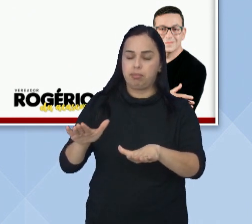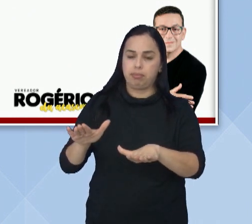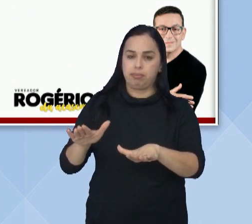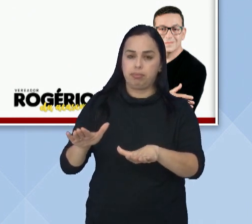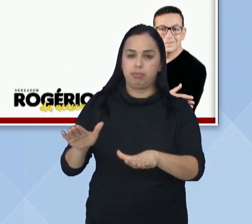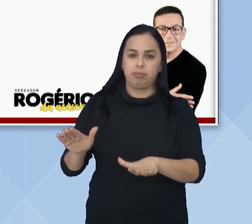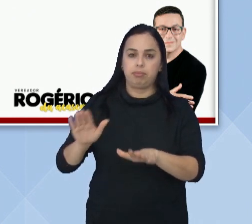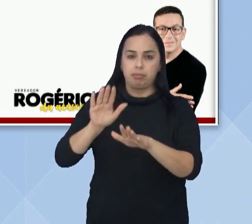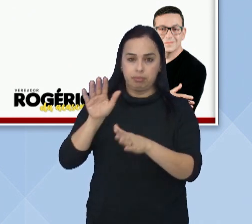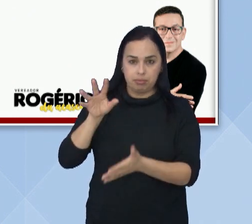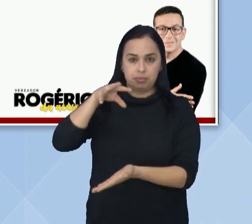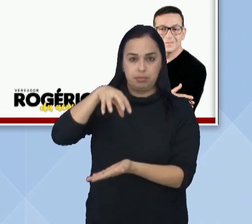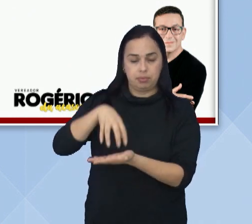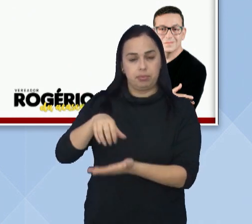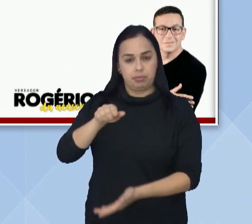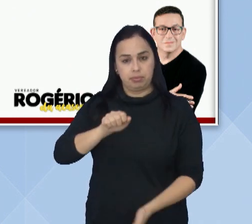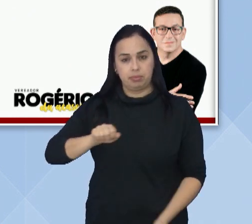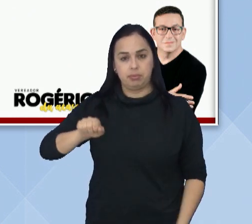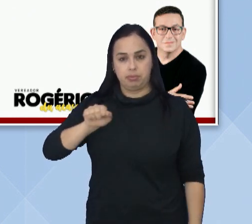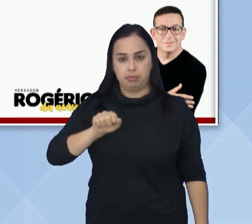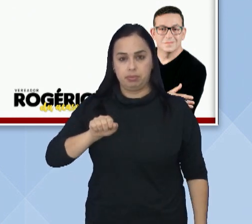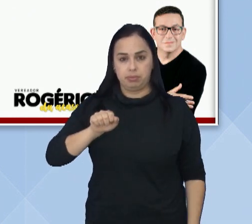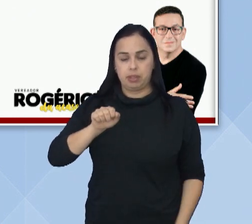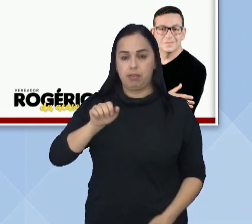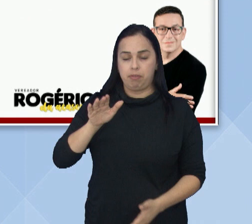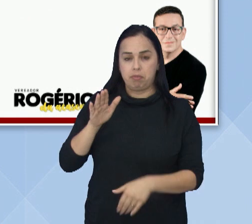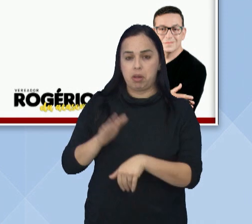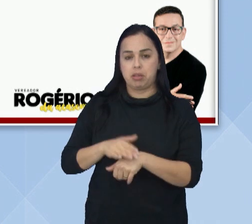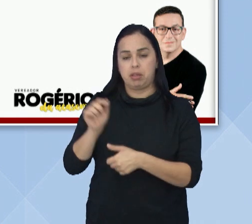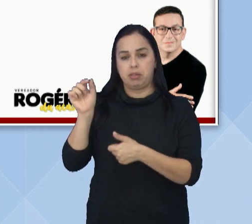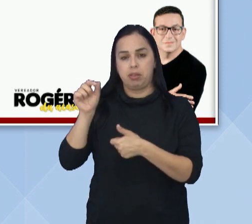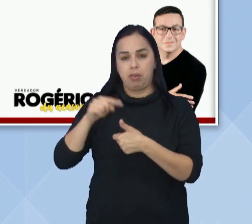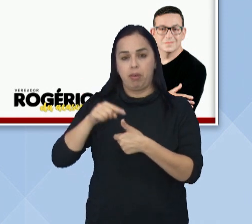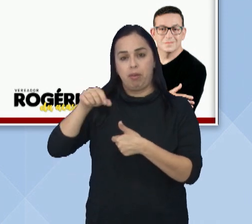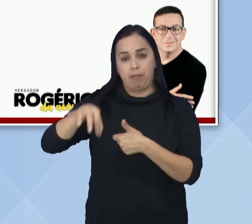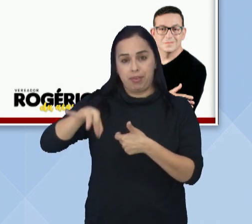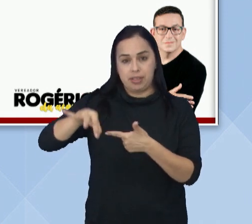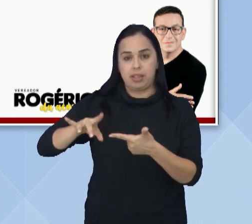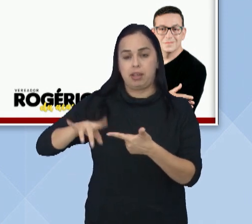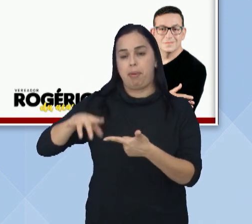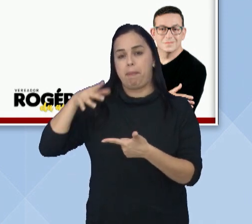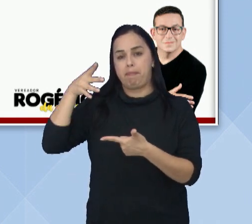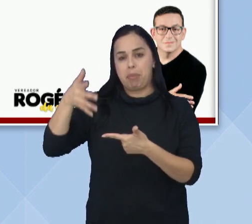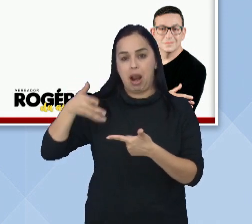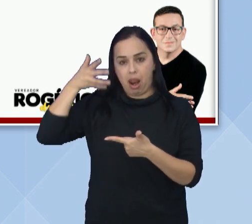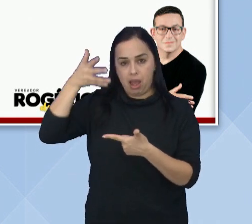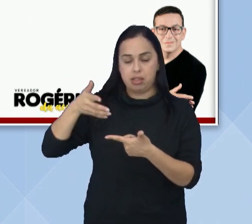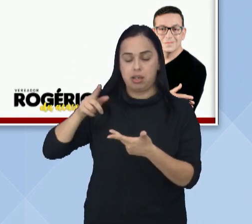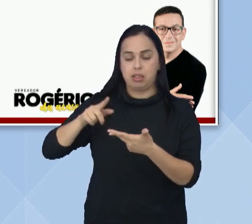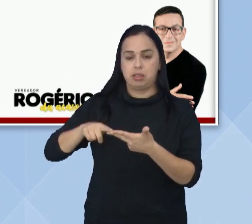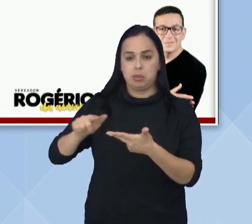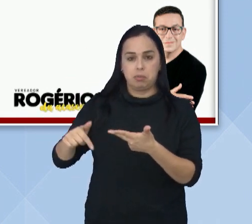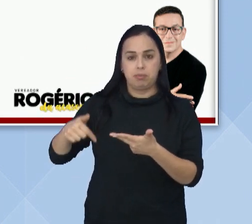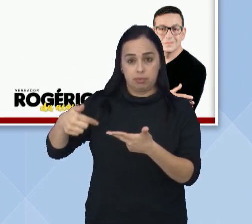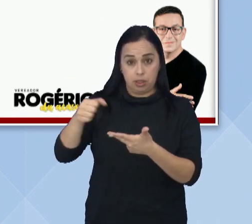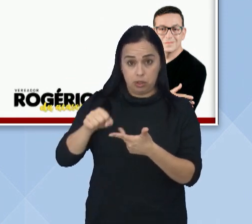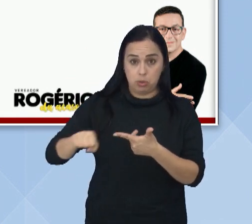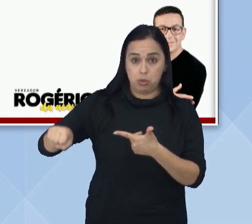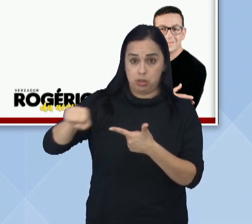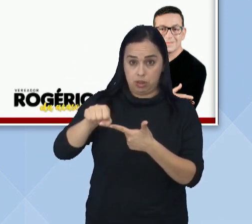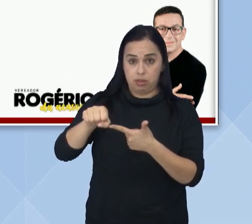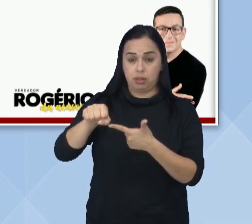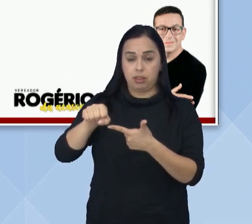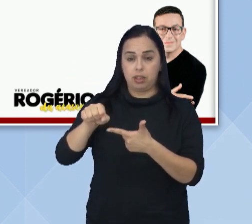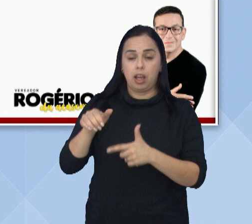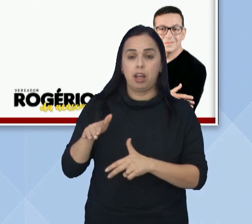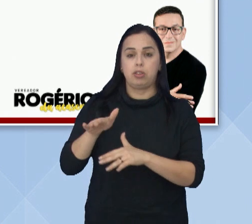a AMA implementa oficinas, palestras e ações sociais que contribuem no